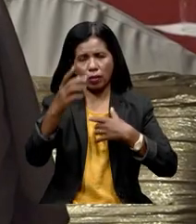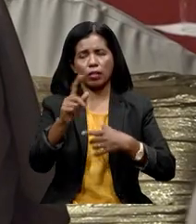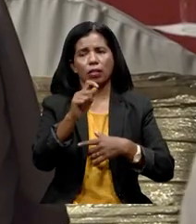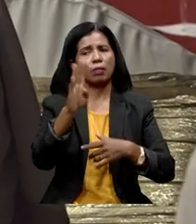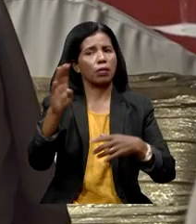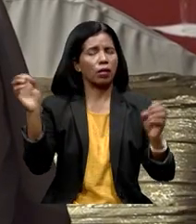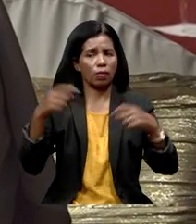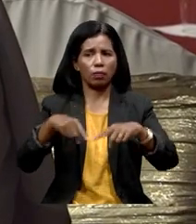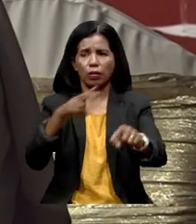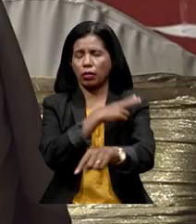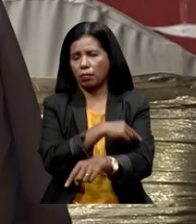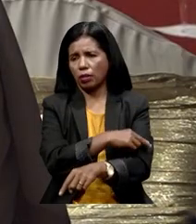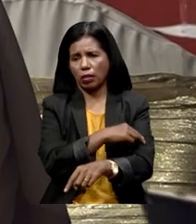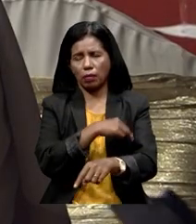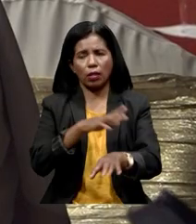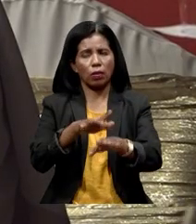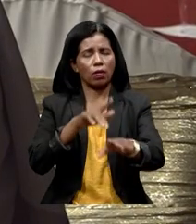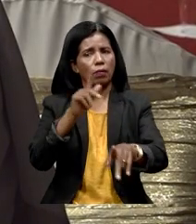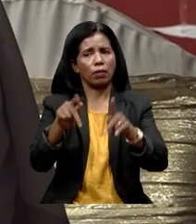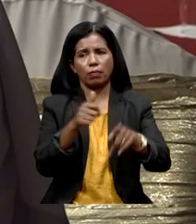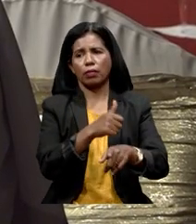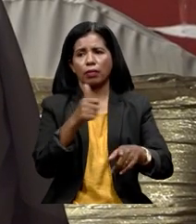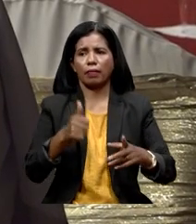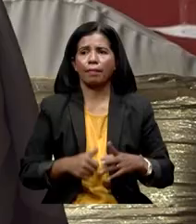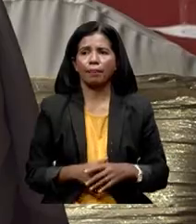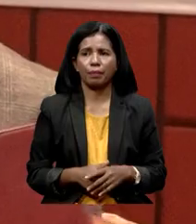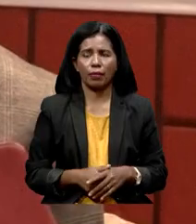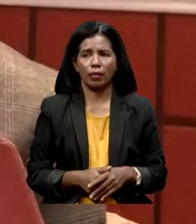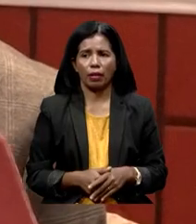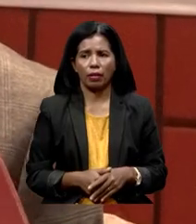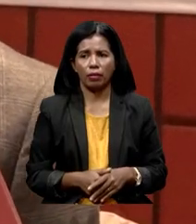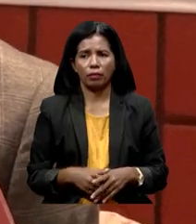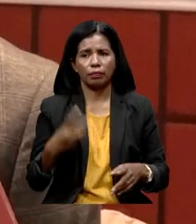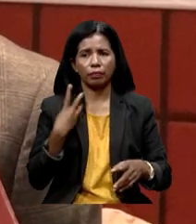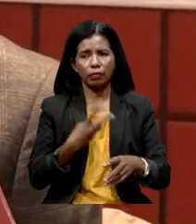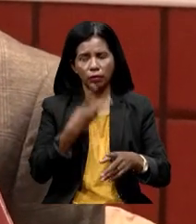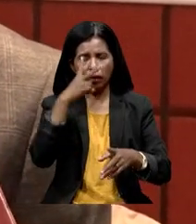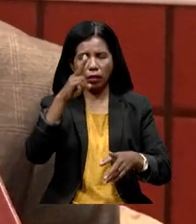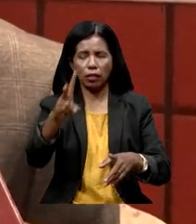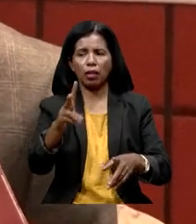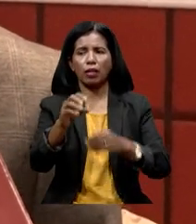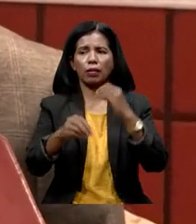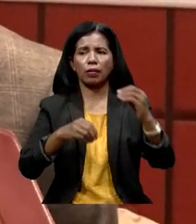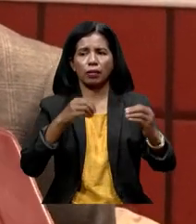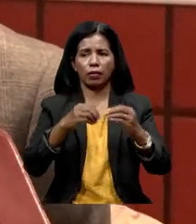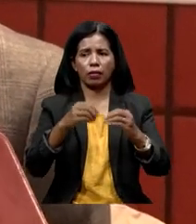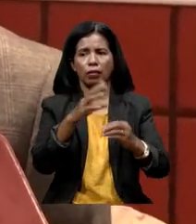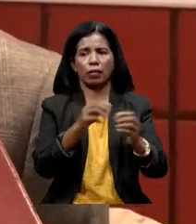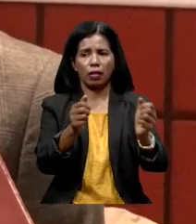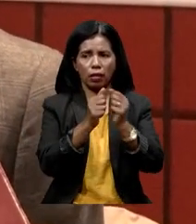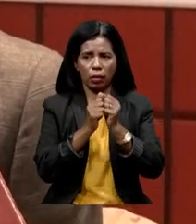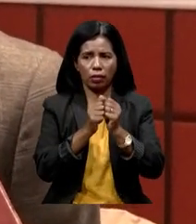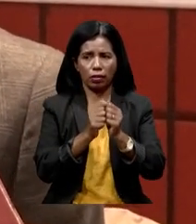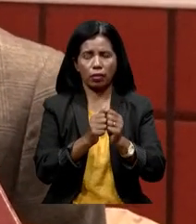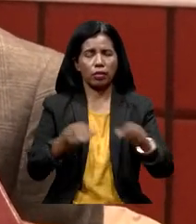coi halo tratamento no ne daet fali bem macelo. Bem nacional, tuberculose prevalência, Menzies hamutuk,